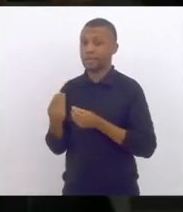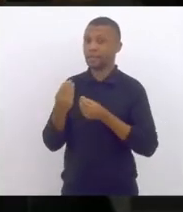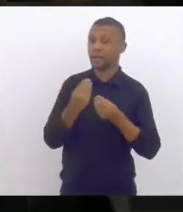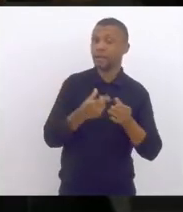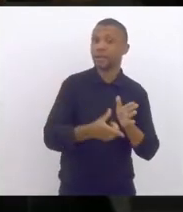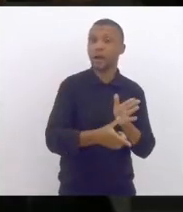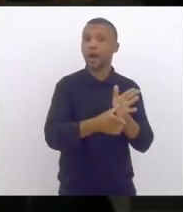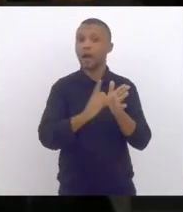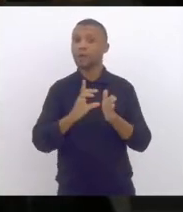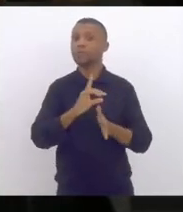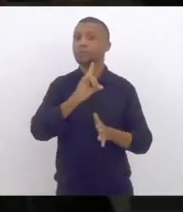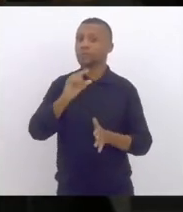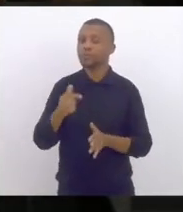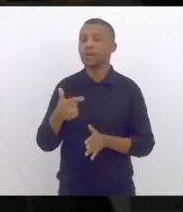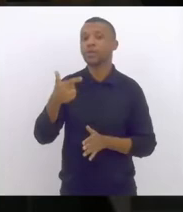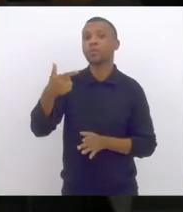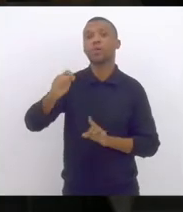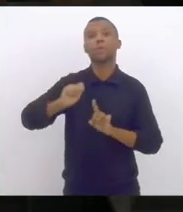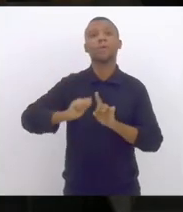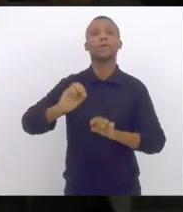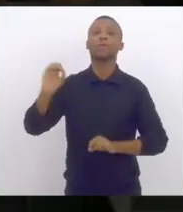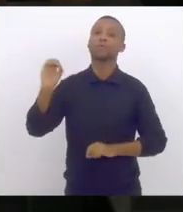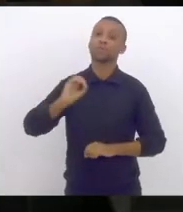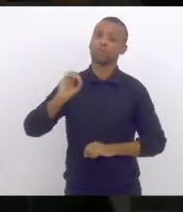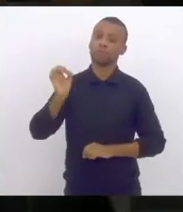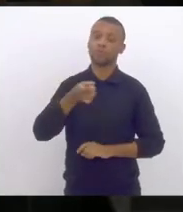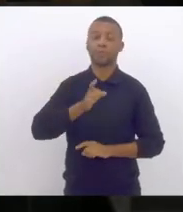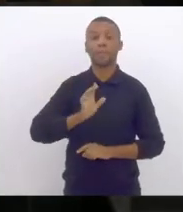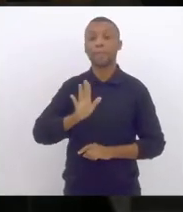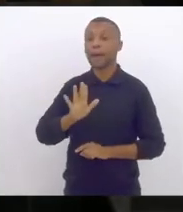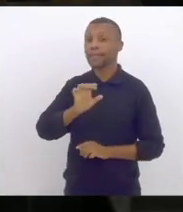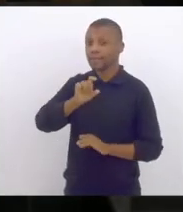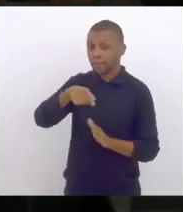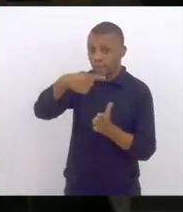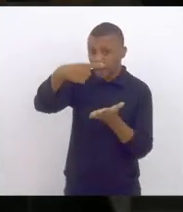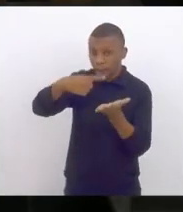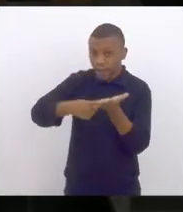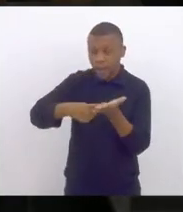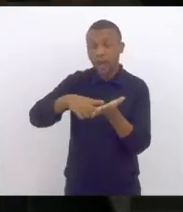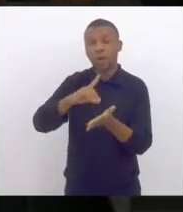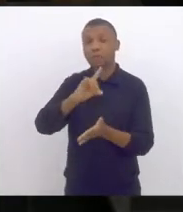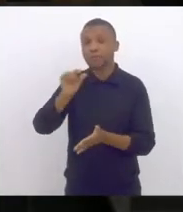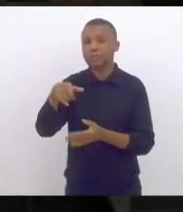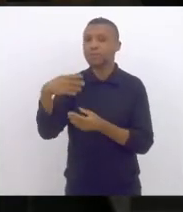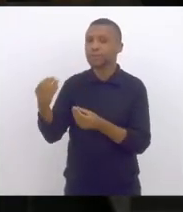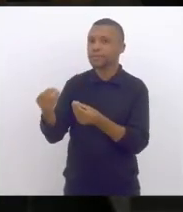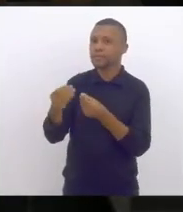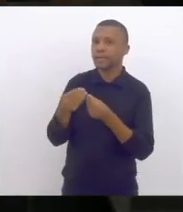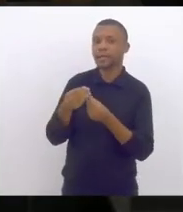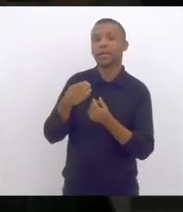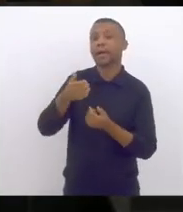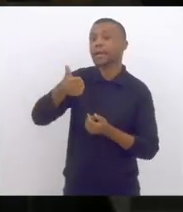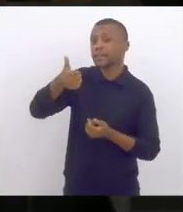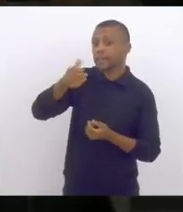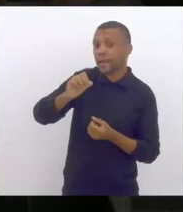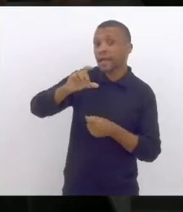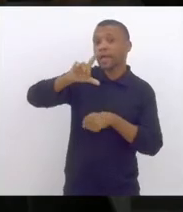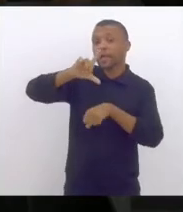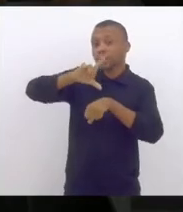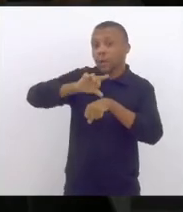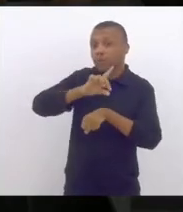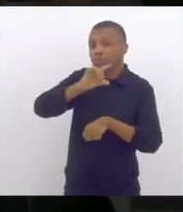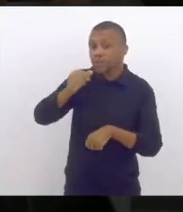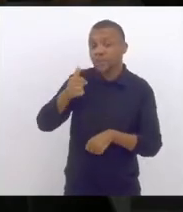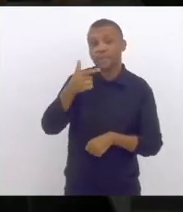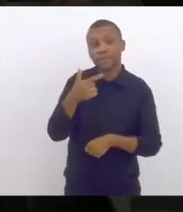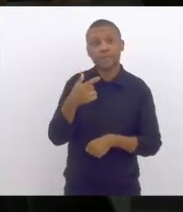outubro. Mas, se o senhor marcar a data de entrega às 22 horas do dia 24